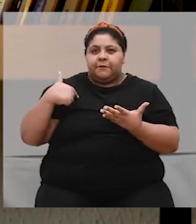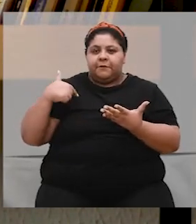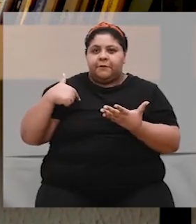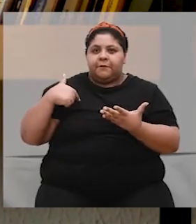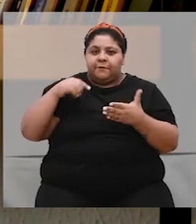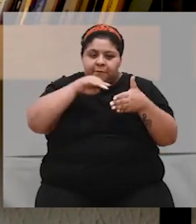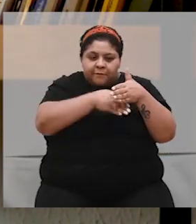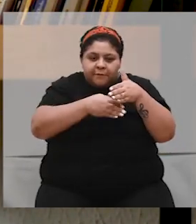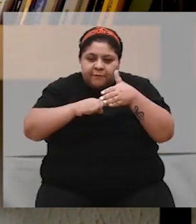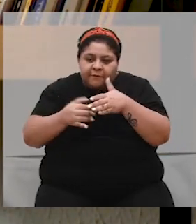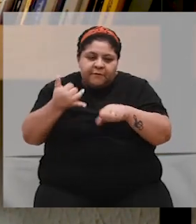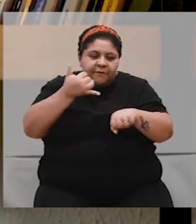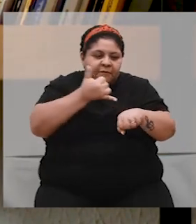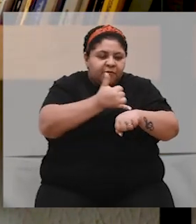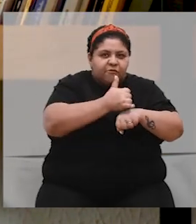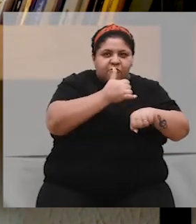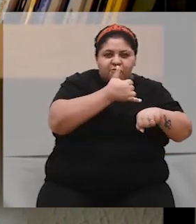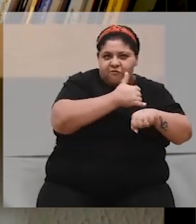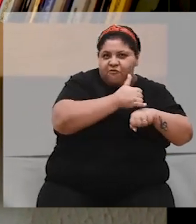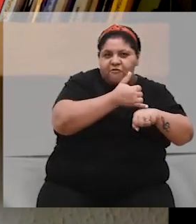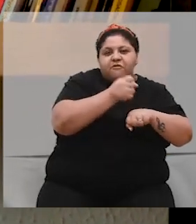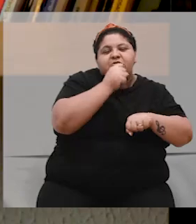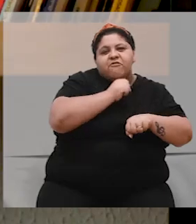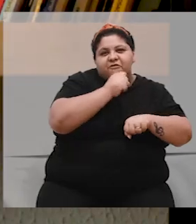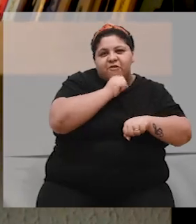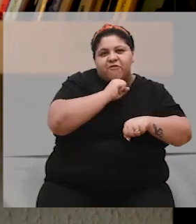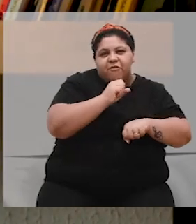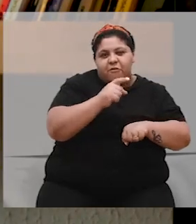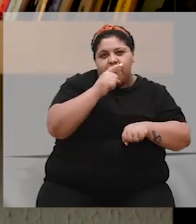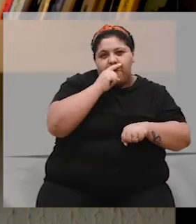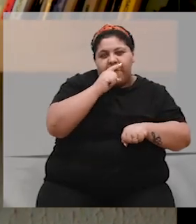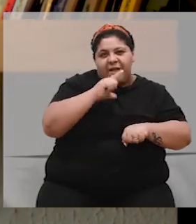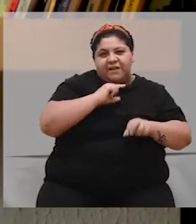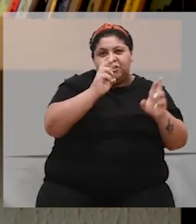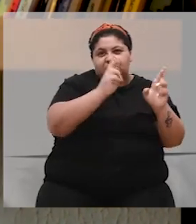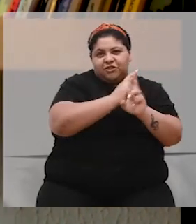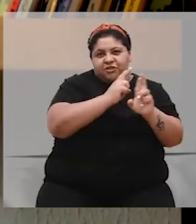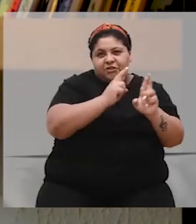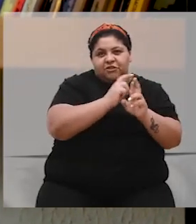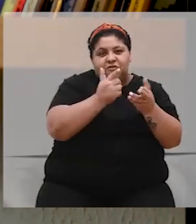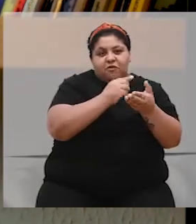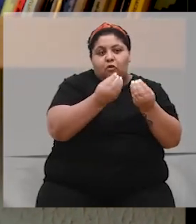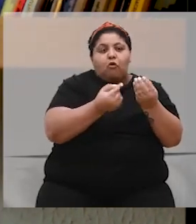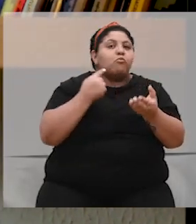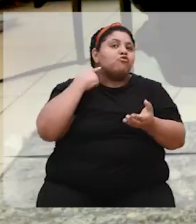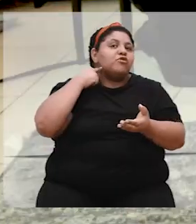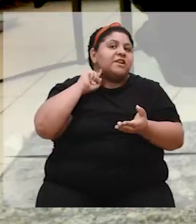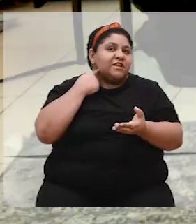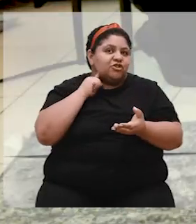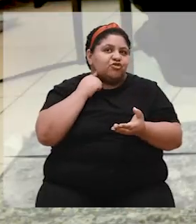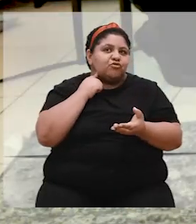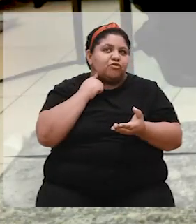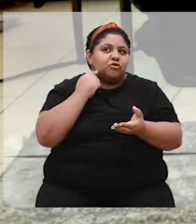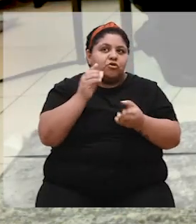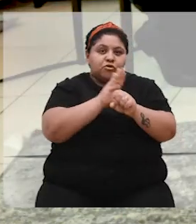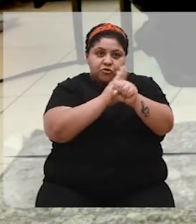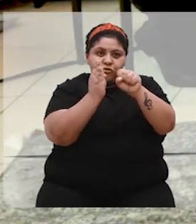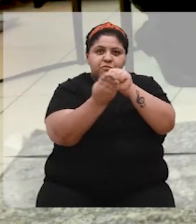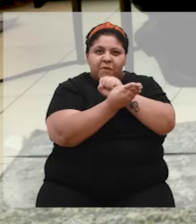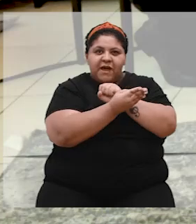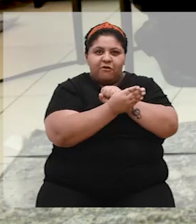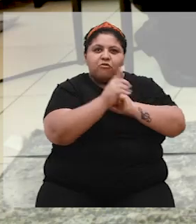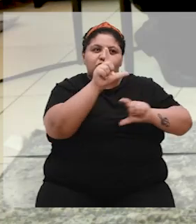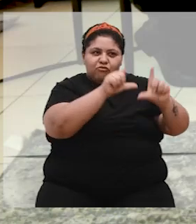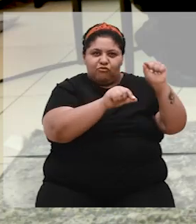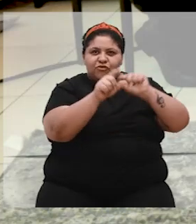eu fui acumulando desde o ferro velho do meu pai, né, que tive a relação com esses livros que chegavam como lixo. Lá no Cruzeiro. Lá no Cruzeiro, que ainda Bairro